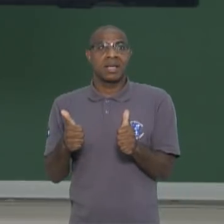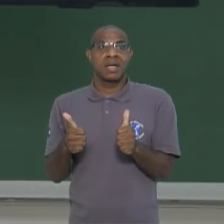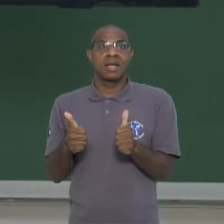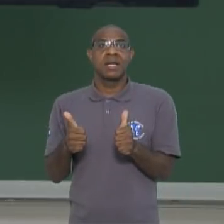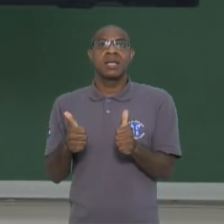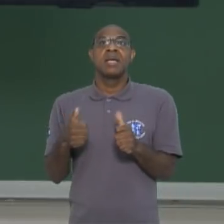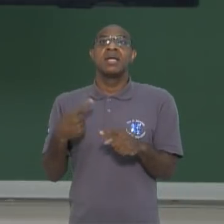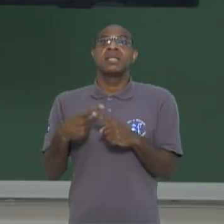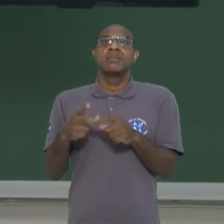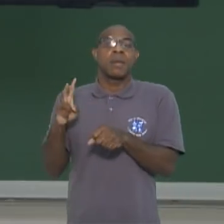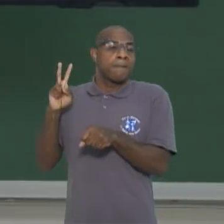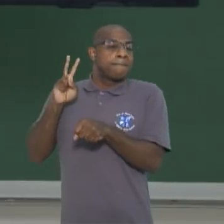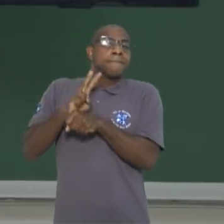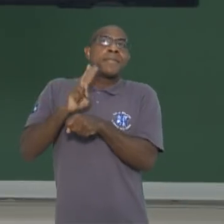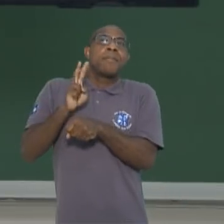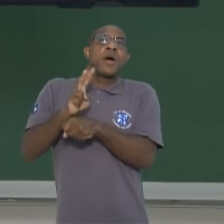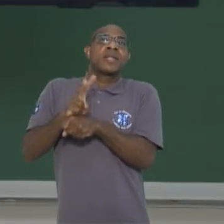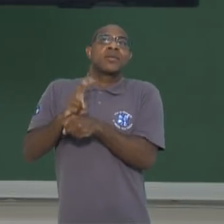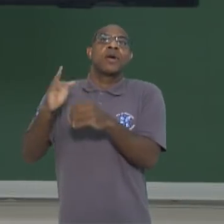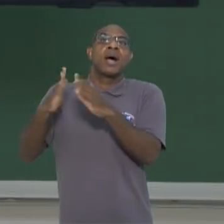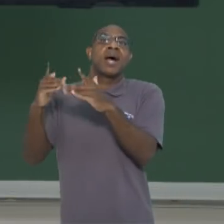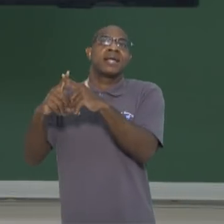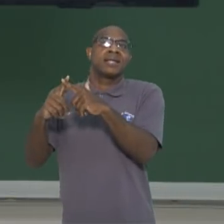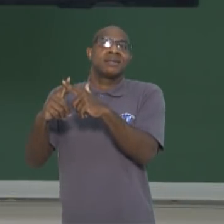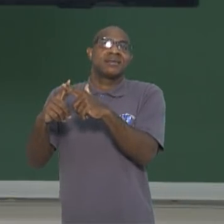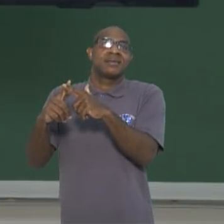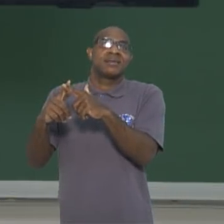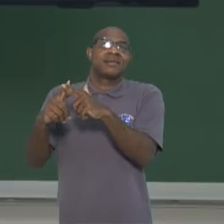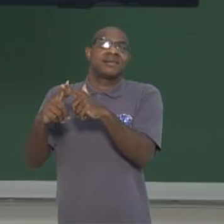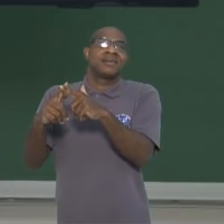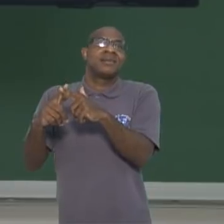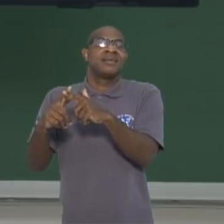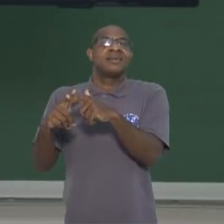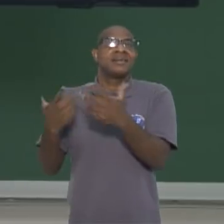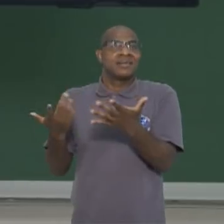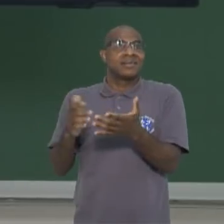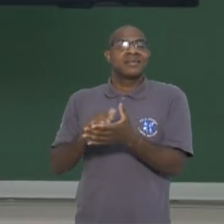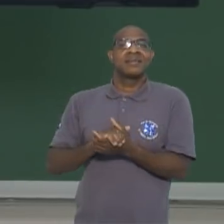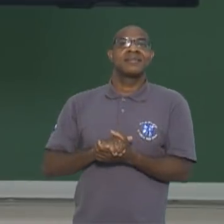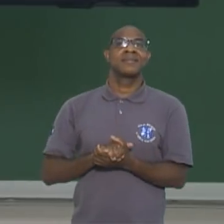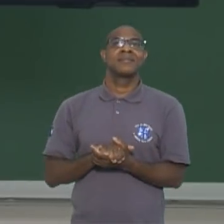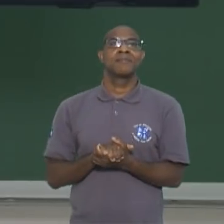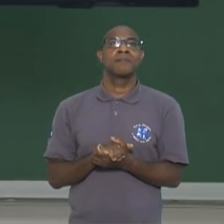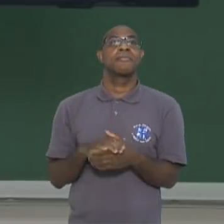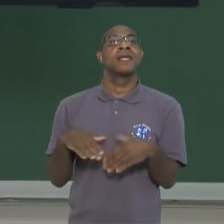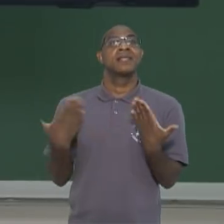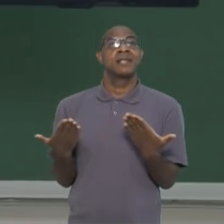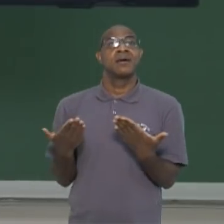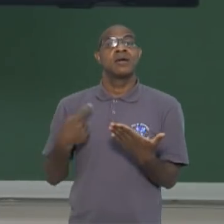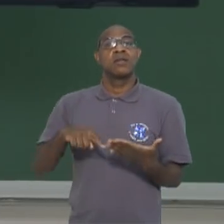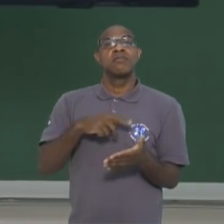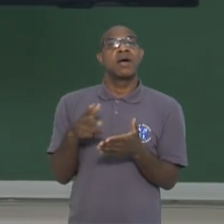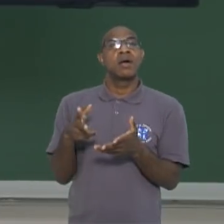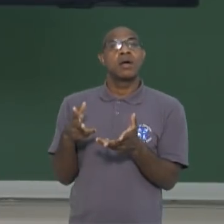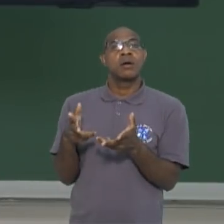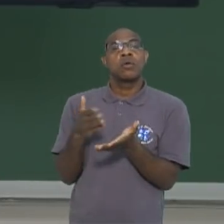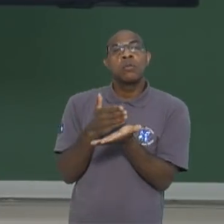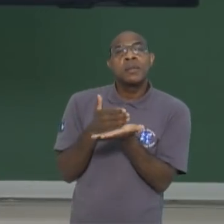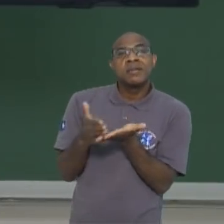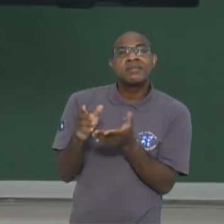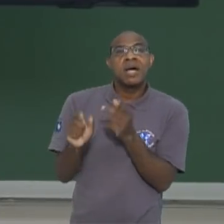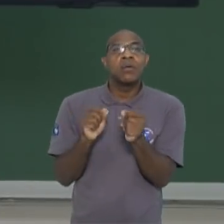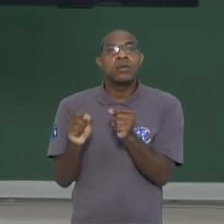torna protetor dessa igreja. E essa igreja o torna uma figura sacralizada. Então a gente vai começar a ter